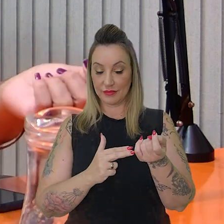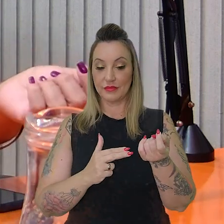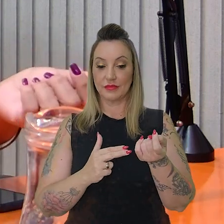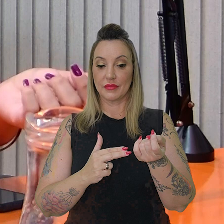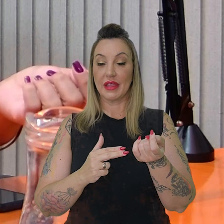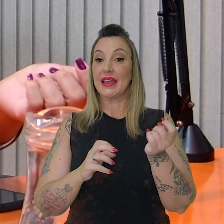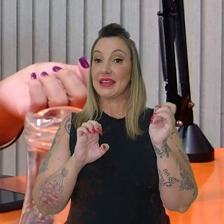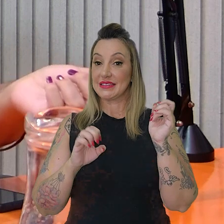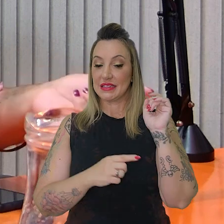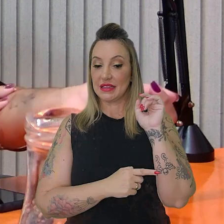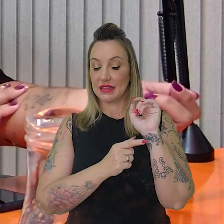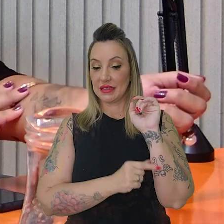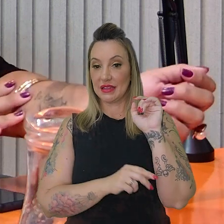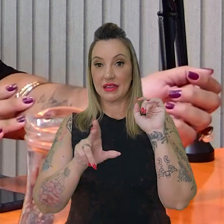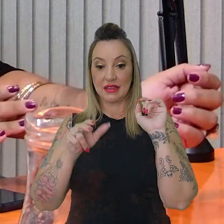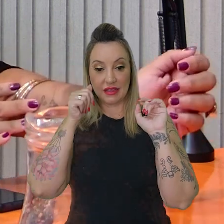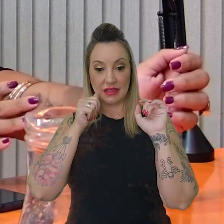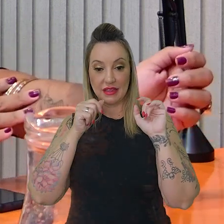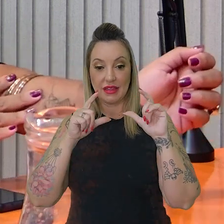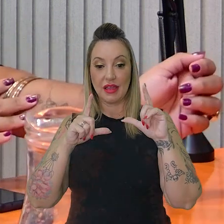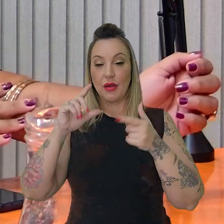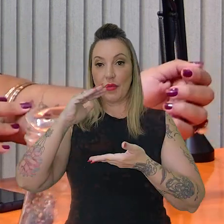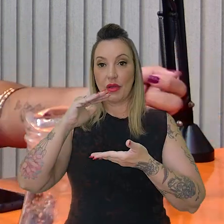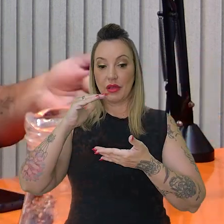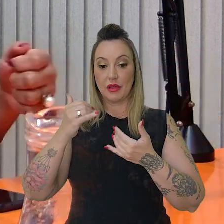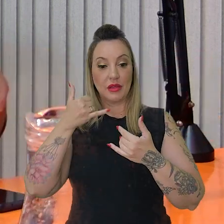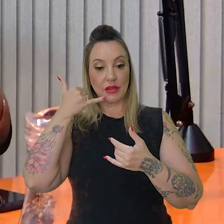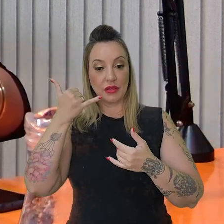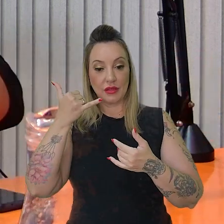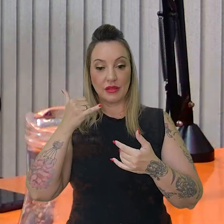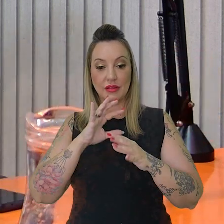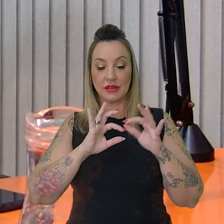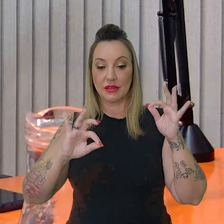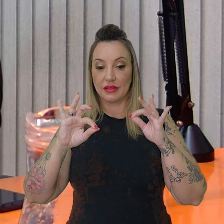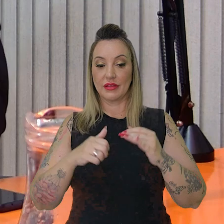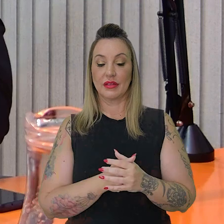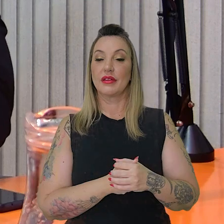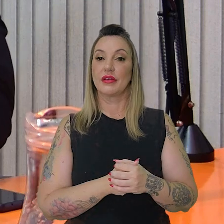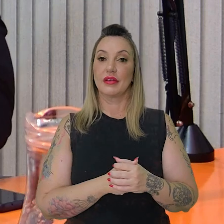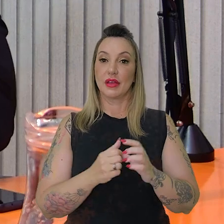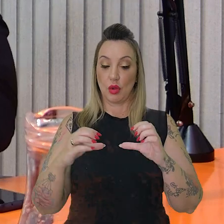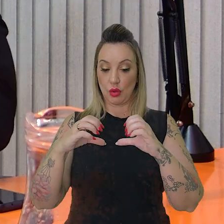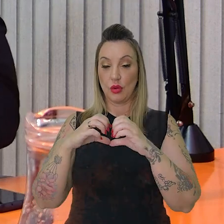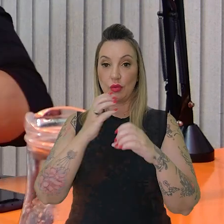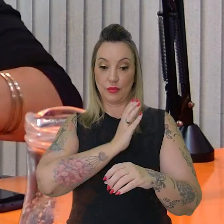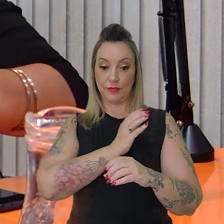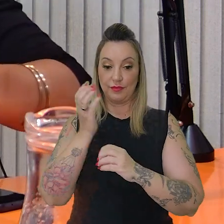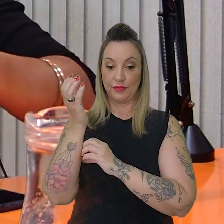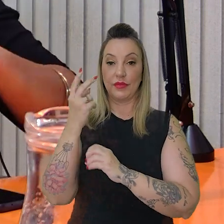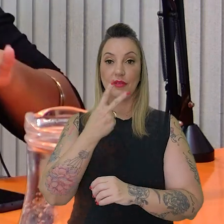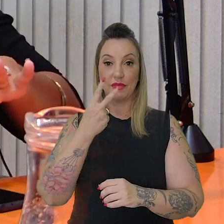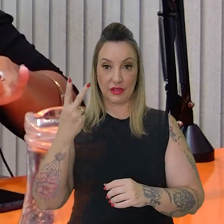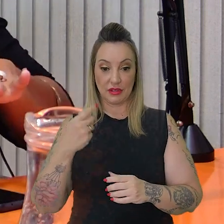braço esquerdo como da minha irmã uma bonequinha gente você fala pelo telefone sem fio que l um coração 22